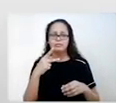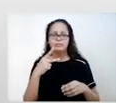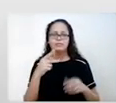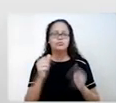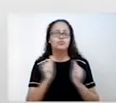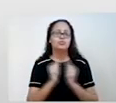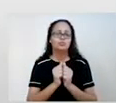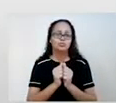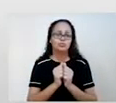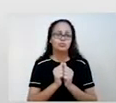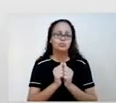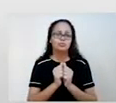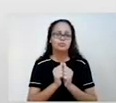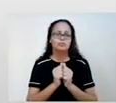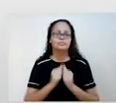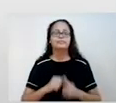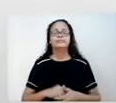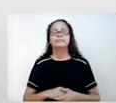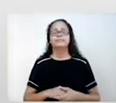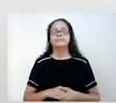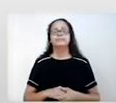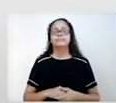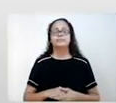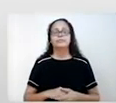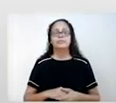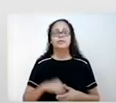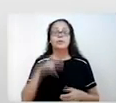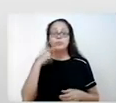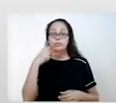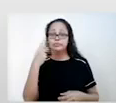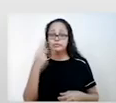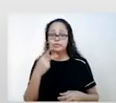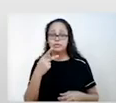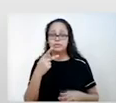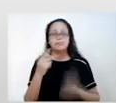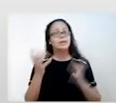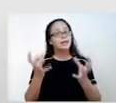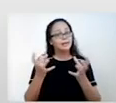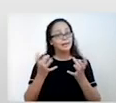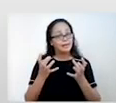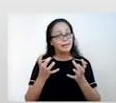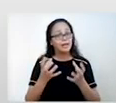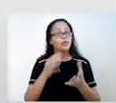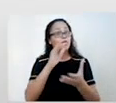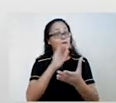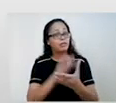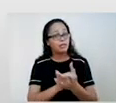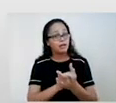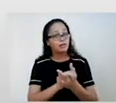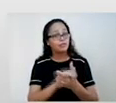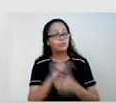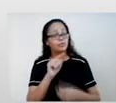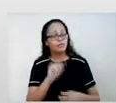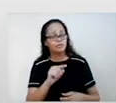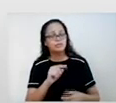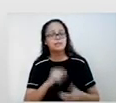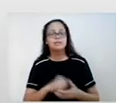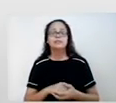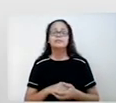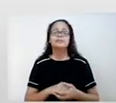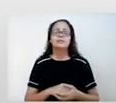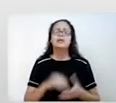mania de juntar as palavras para expressar as coisas. Quando disse, eu quero casar com você, aventura, foi assim mesmo, desse